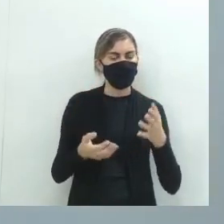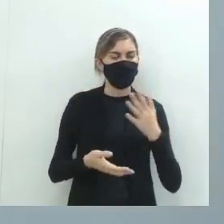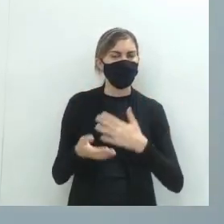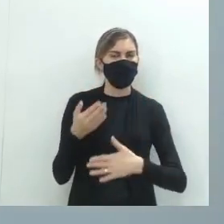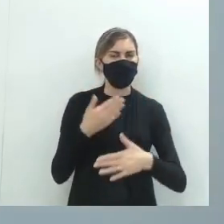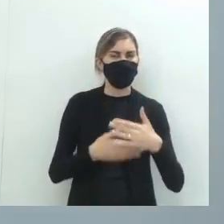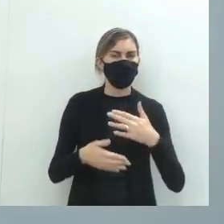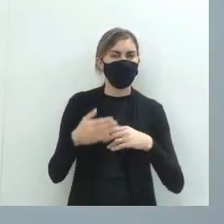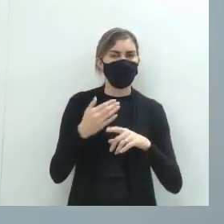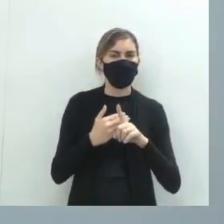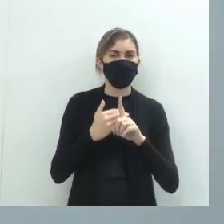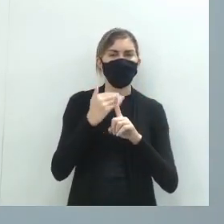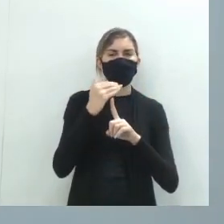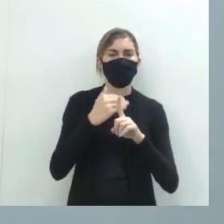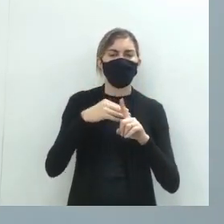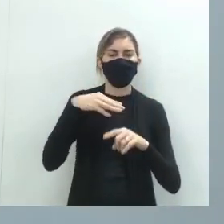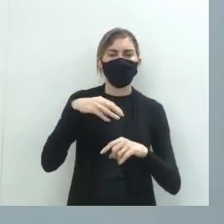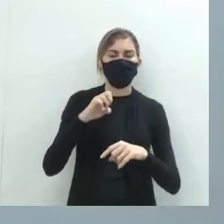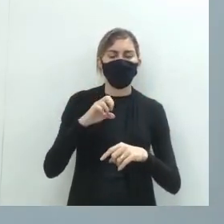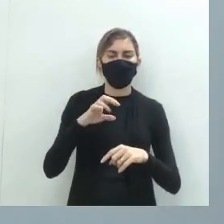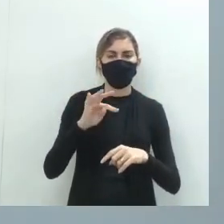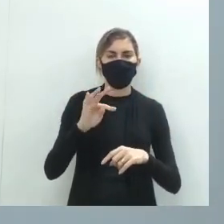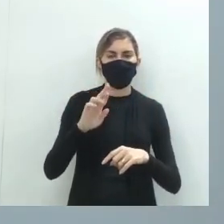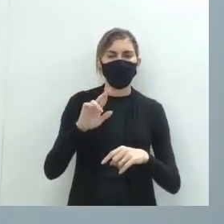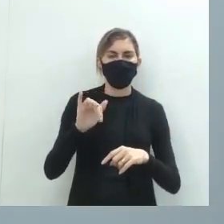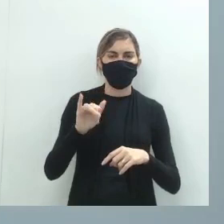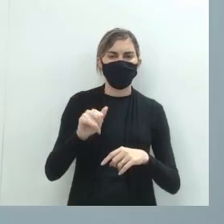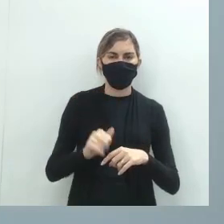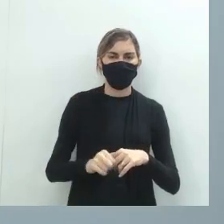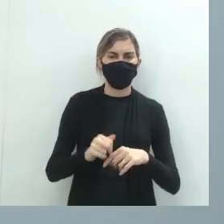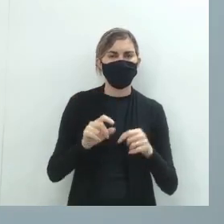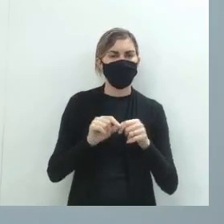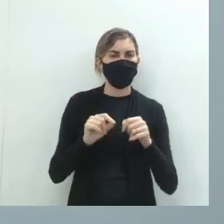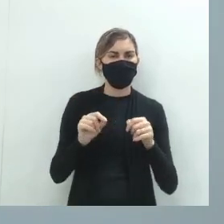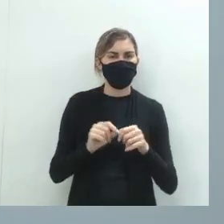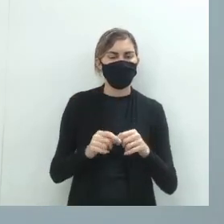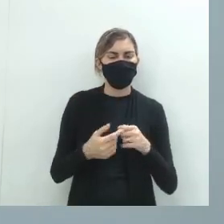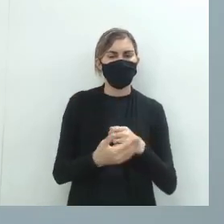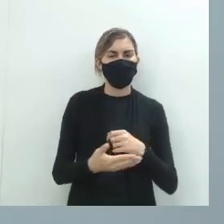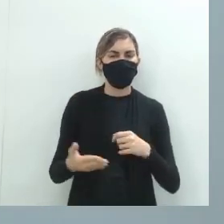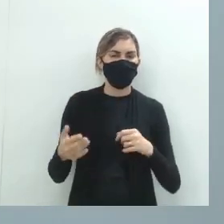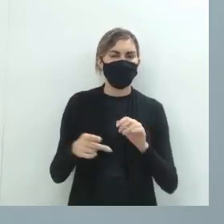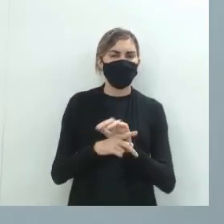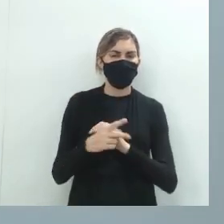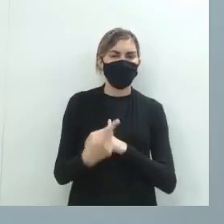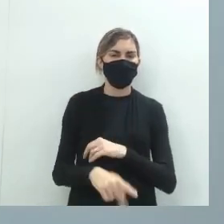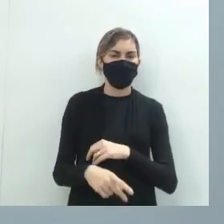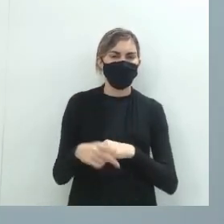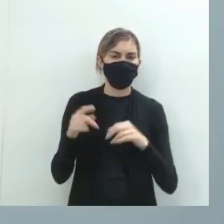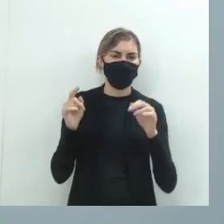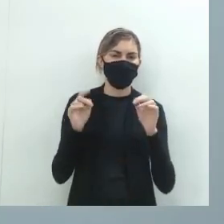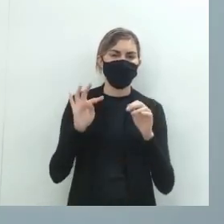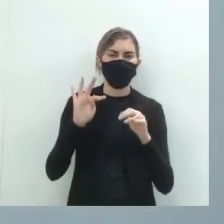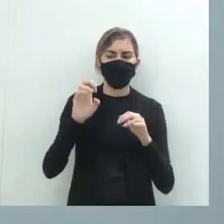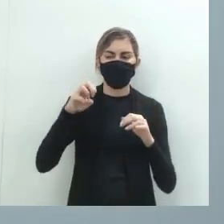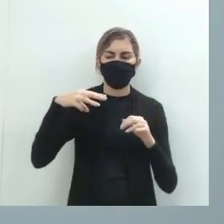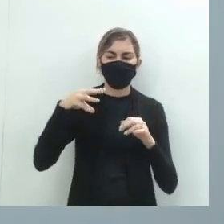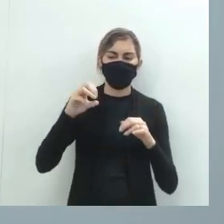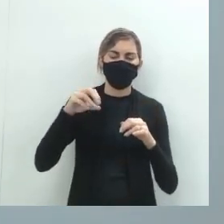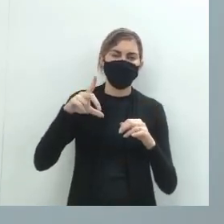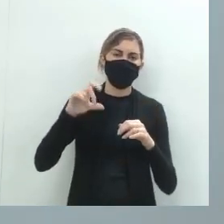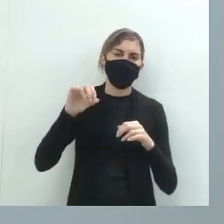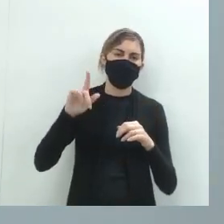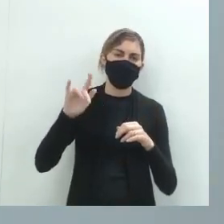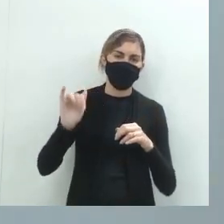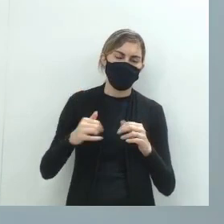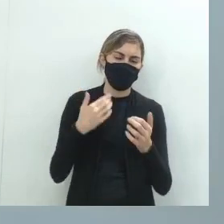à termometria. O que é que a termometria faz? É a parte da termologia que